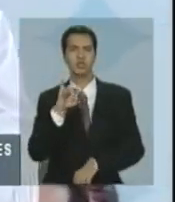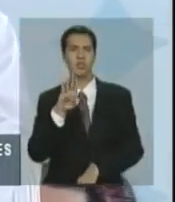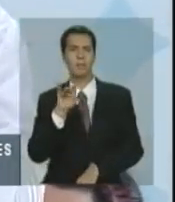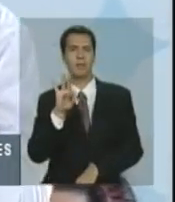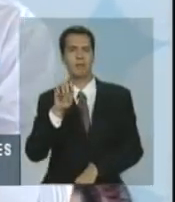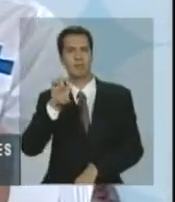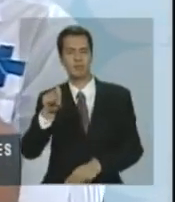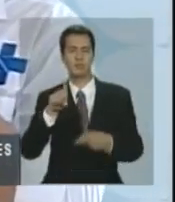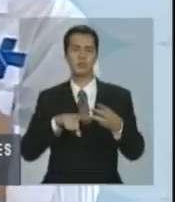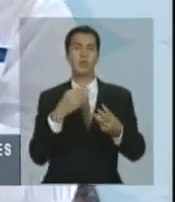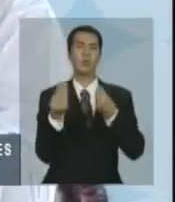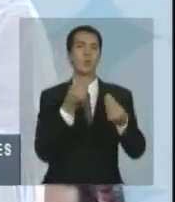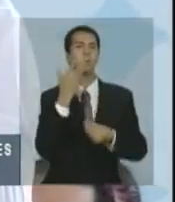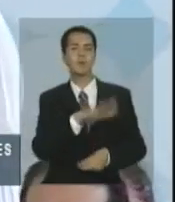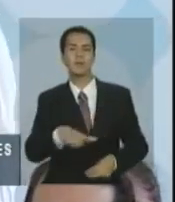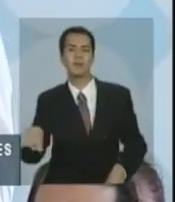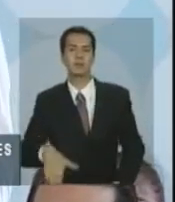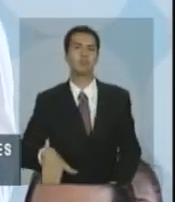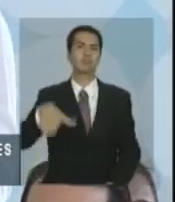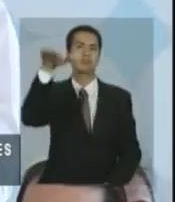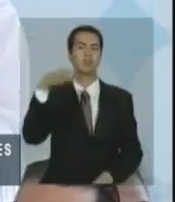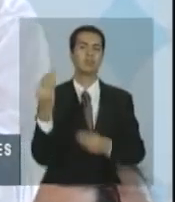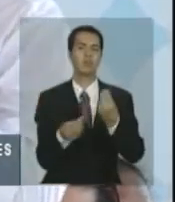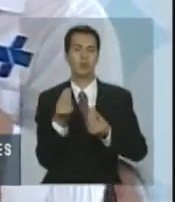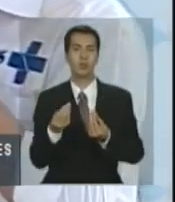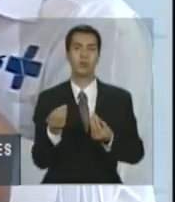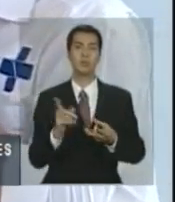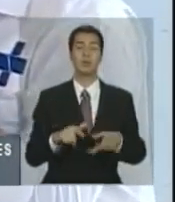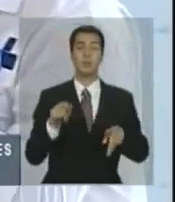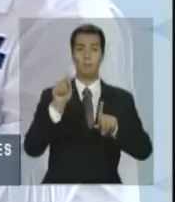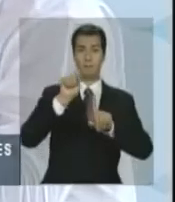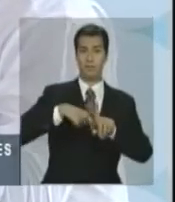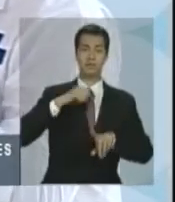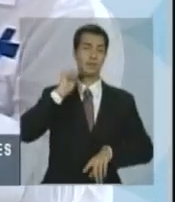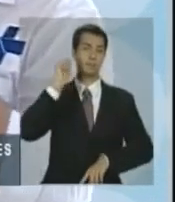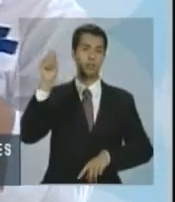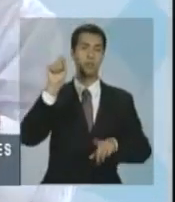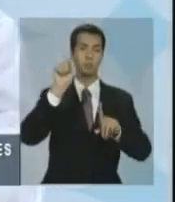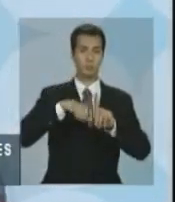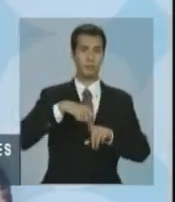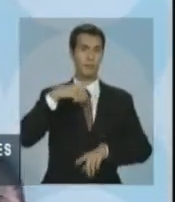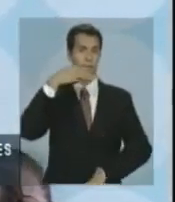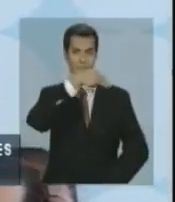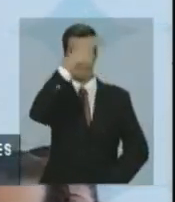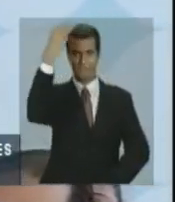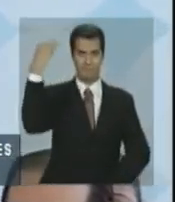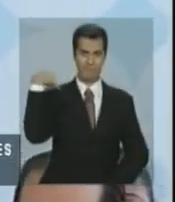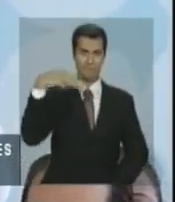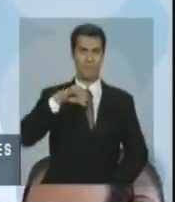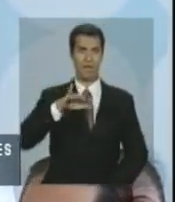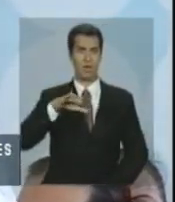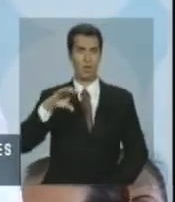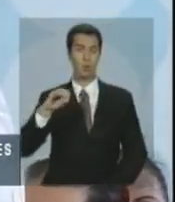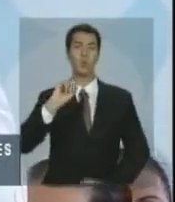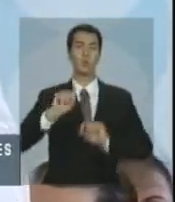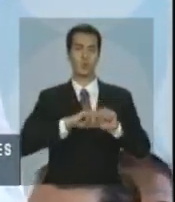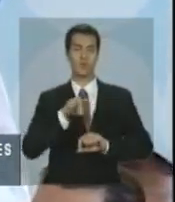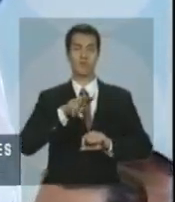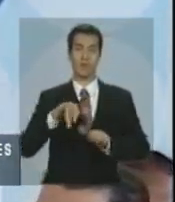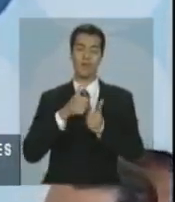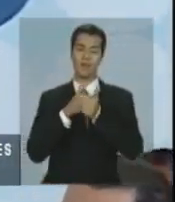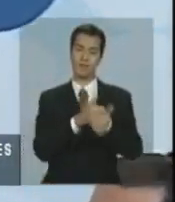no desenvolvimento? Em abril e maio, uma parceria do Ministério junto com a Secretaria Municipal de Saúde vai acompanhar